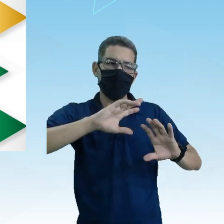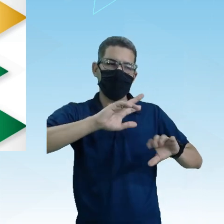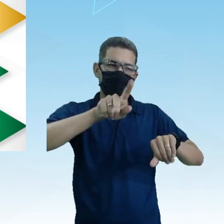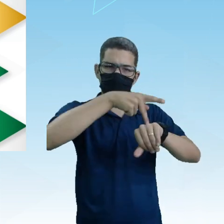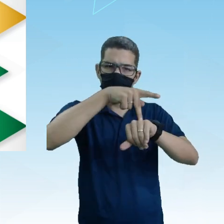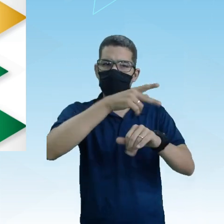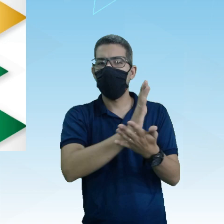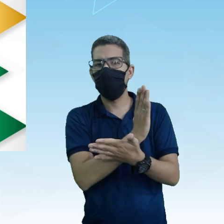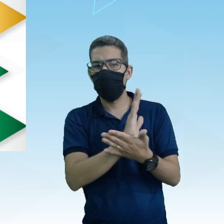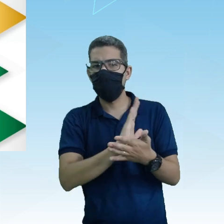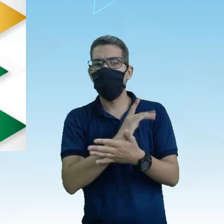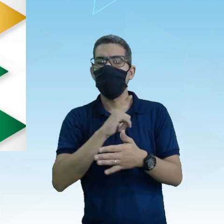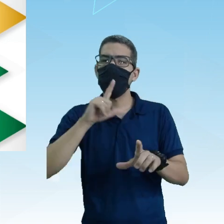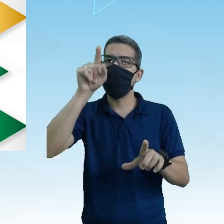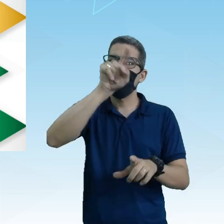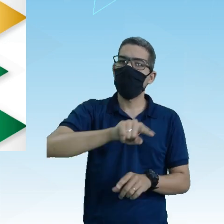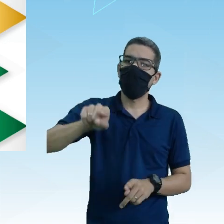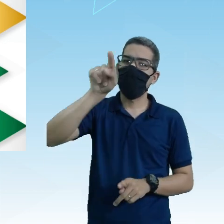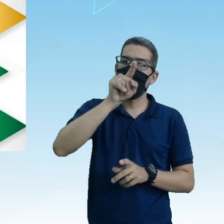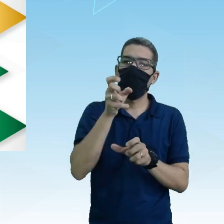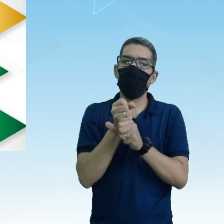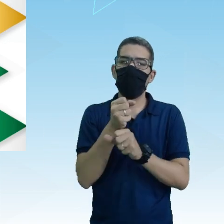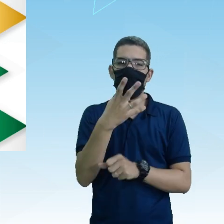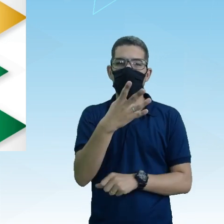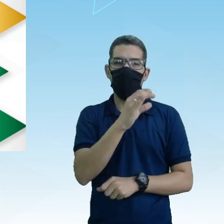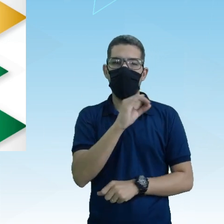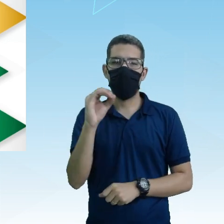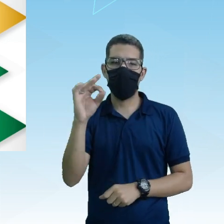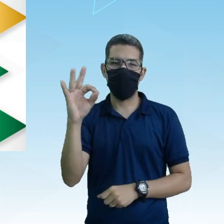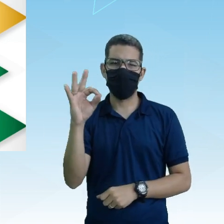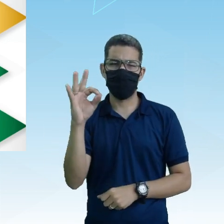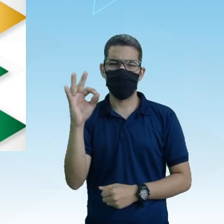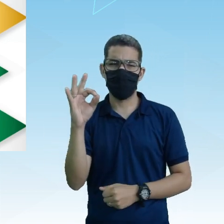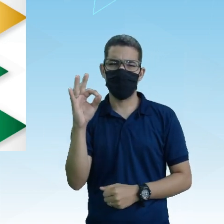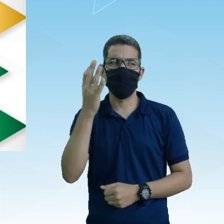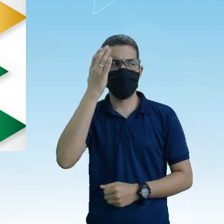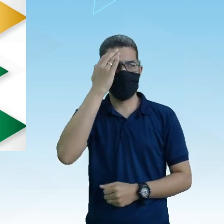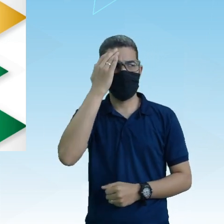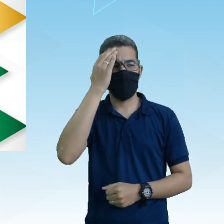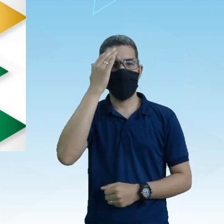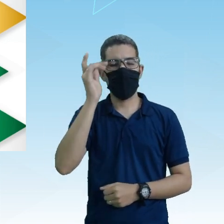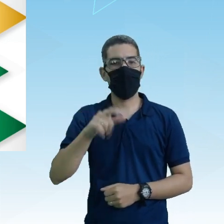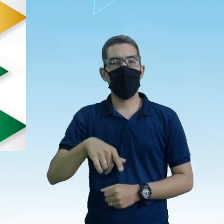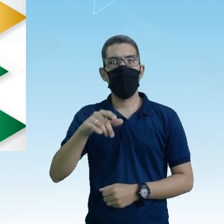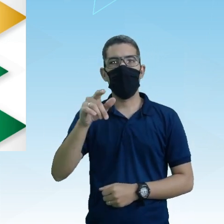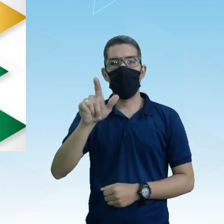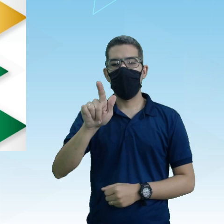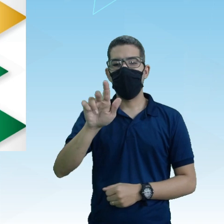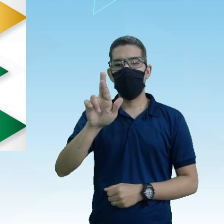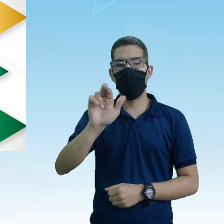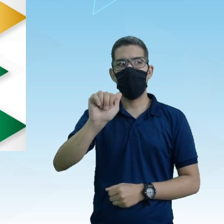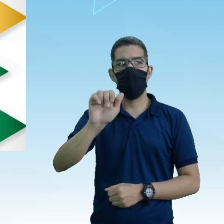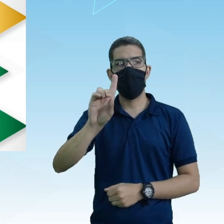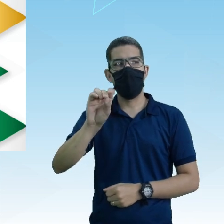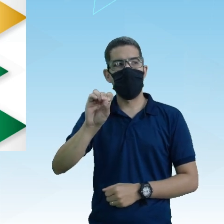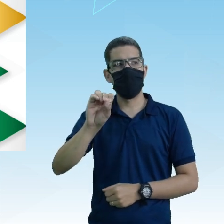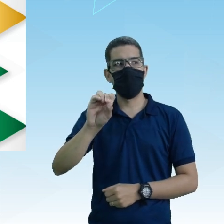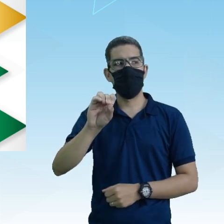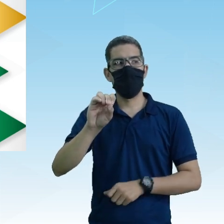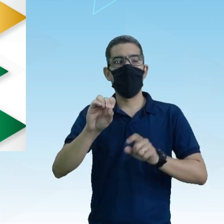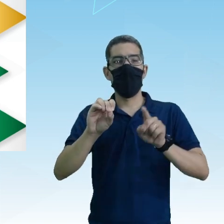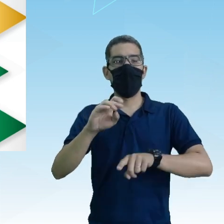tem 400 graus. Nossa, professor, sério? Sim, chamado grado. Mostra